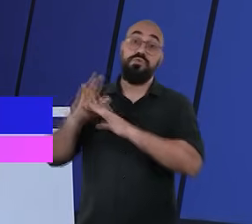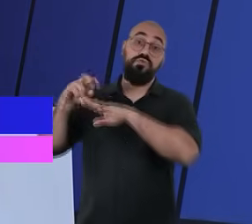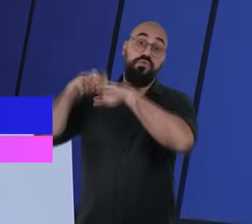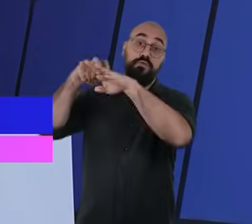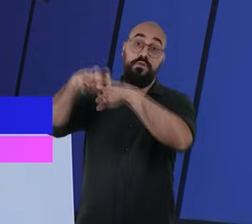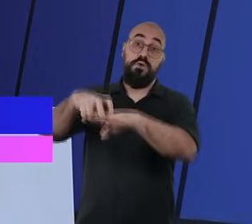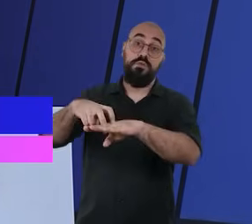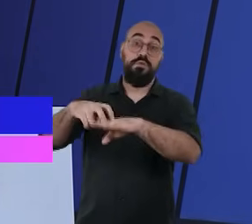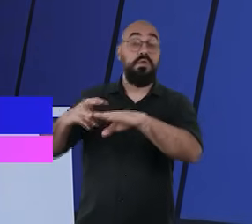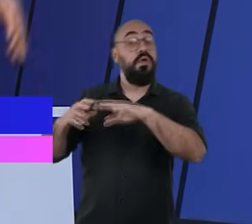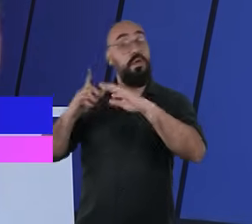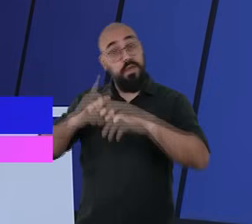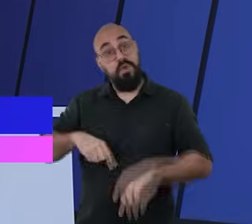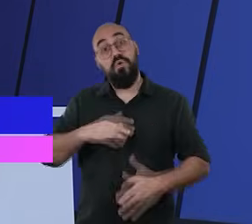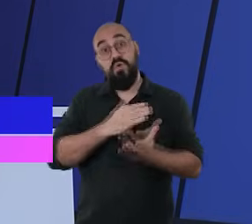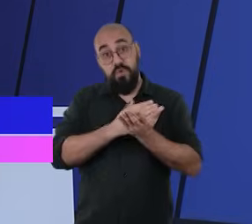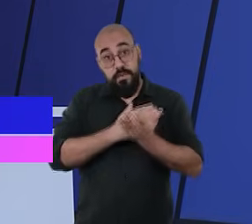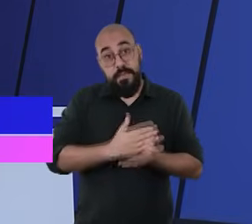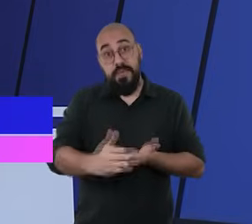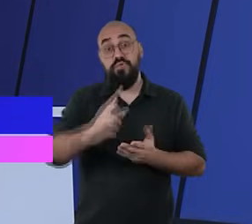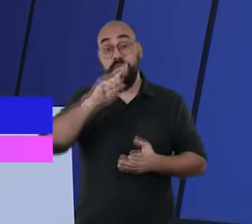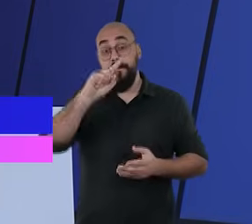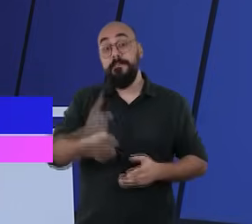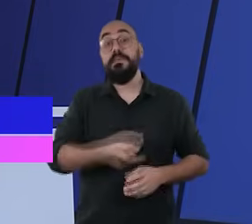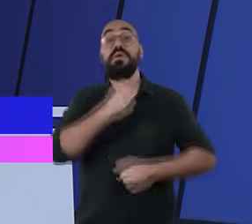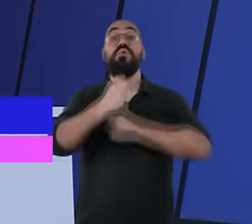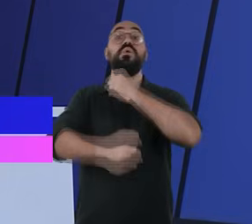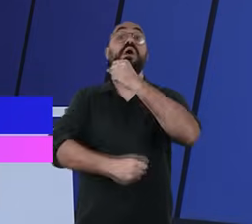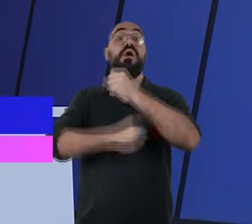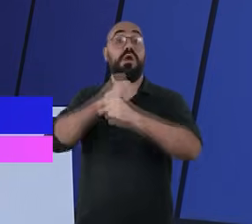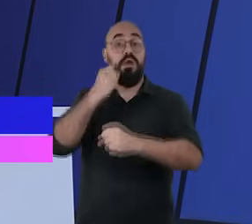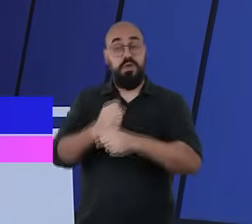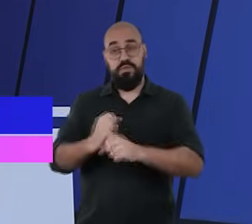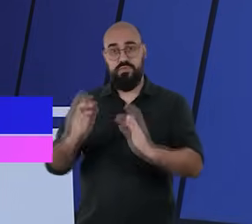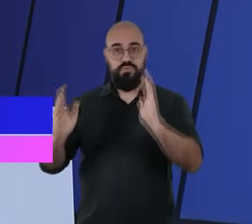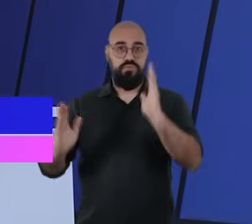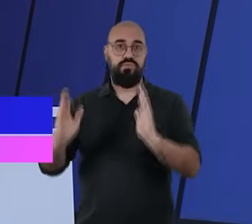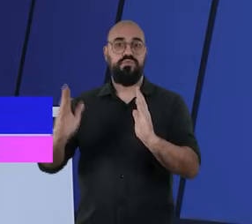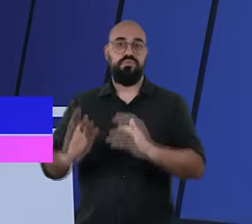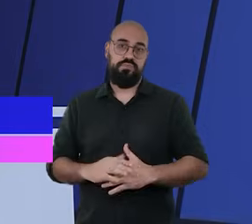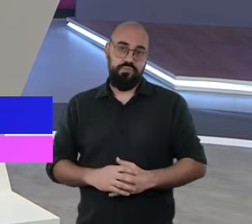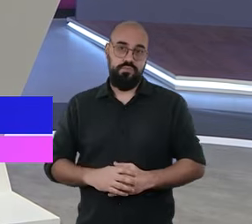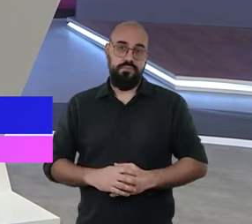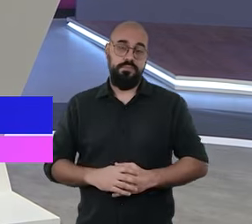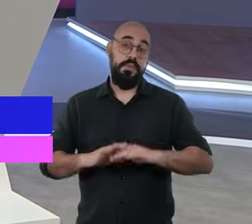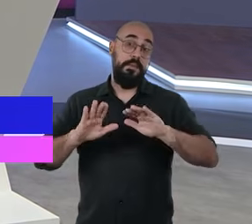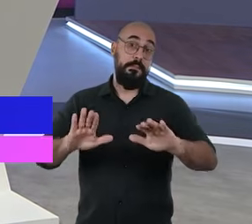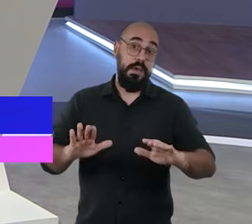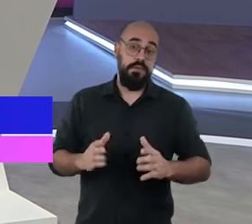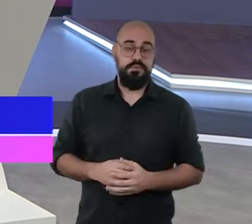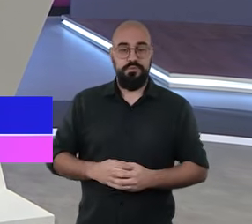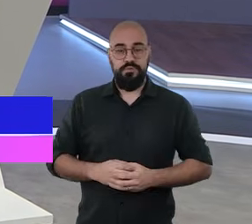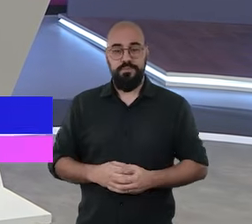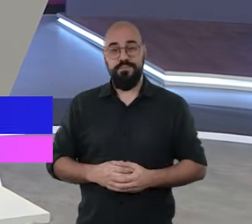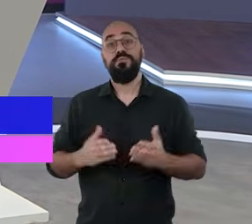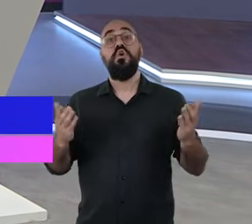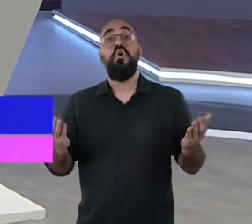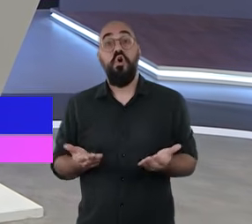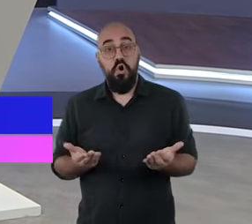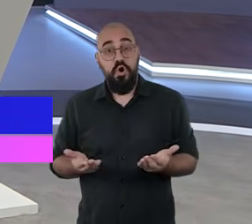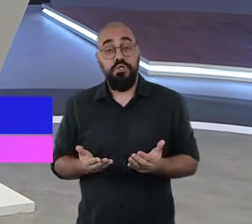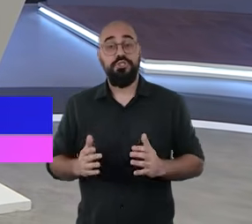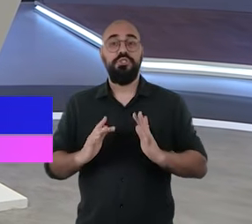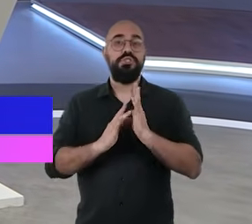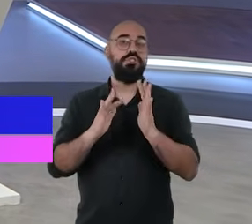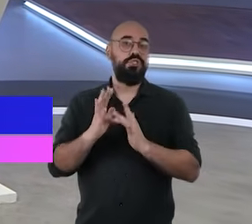Esse é o começo do milênio. Esses são os fatos que acontecem no milênio. Mas hoje, Jesus está